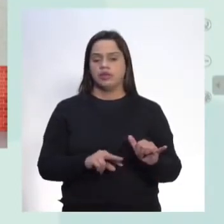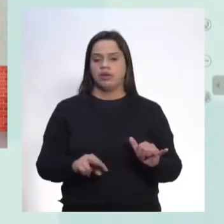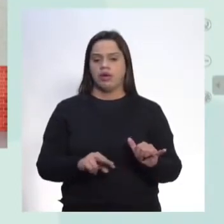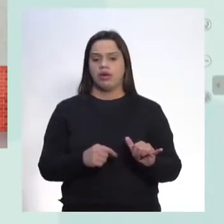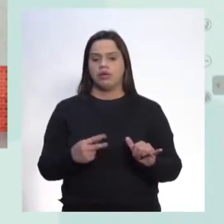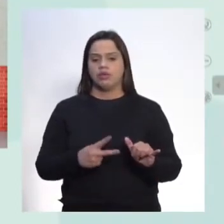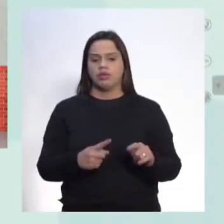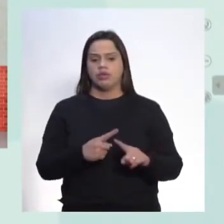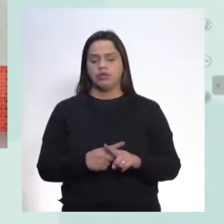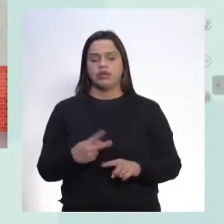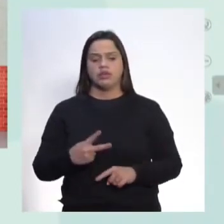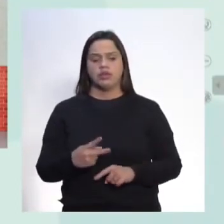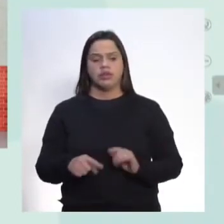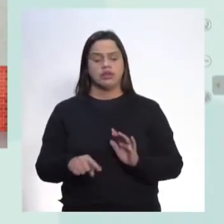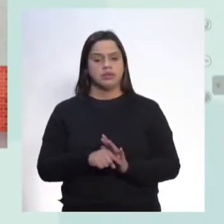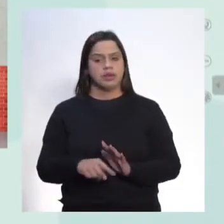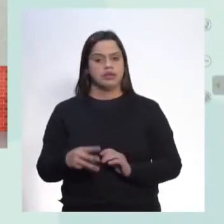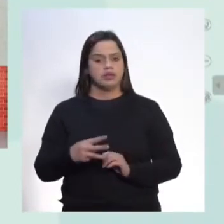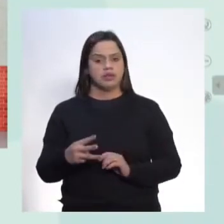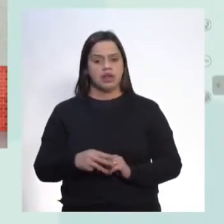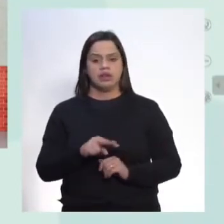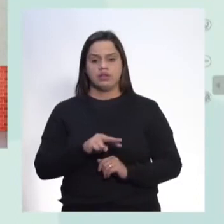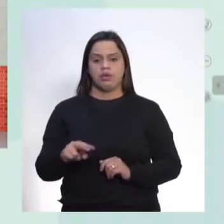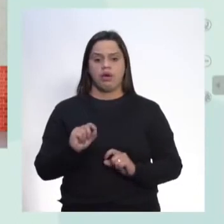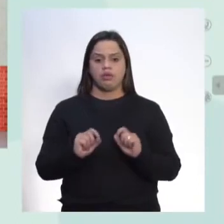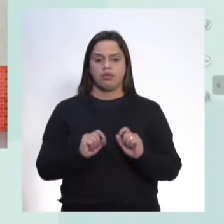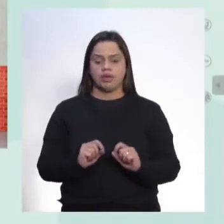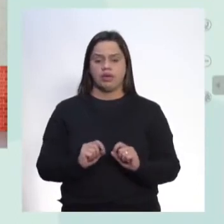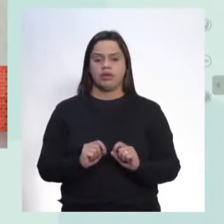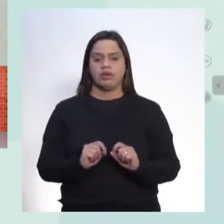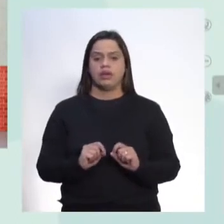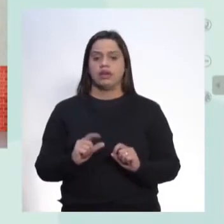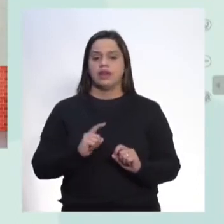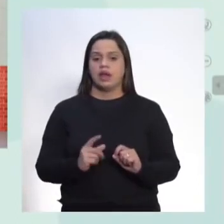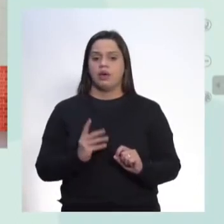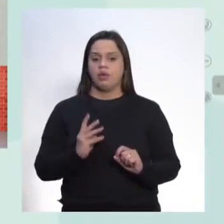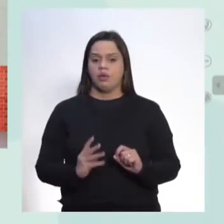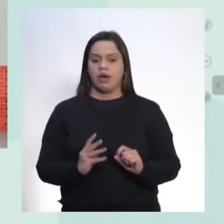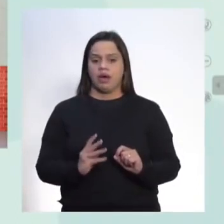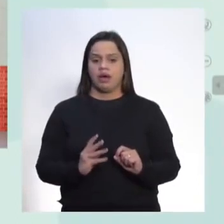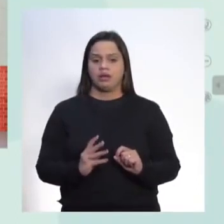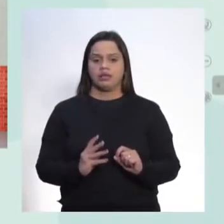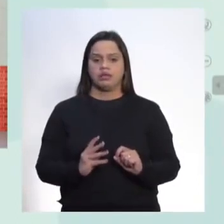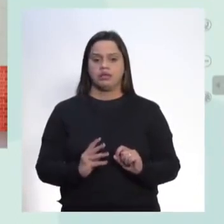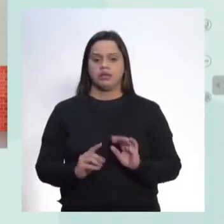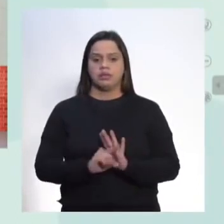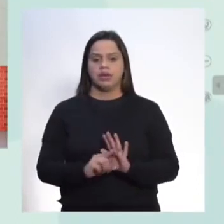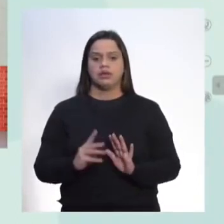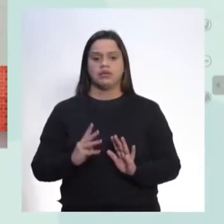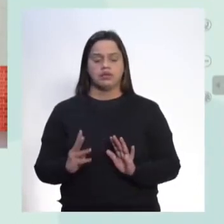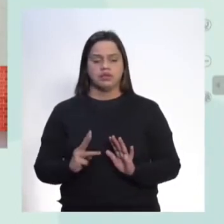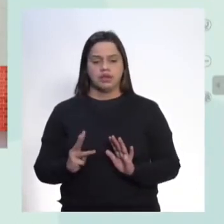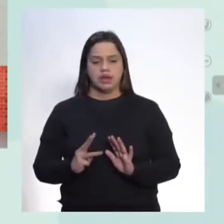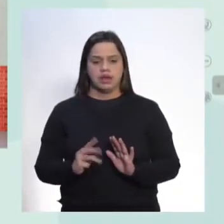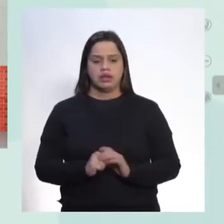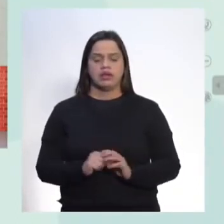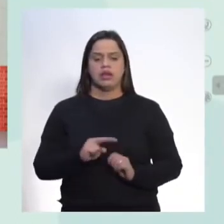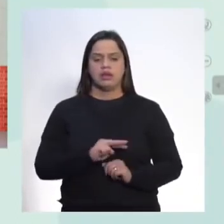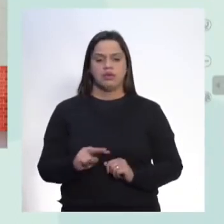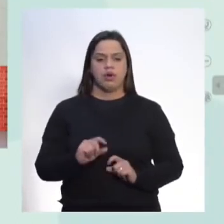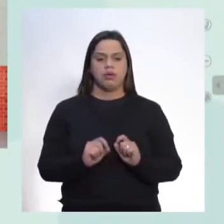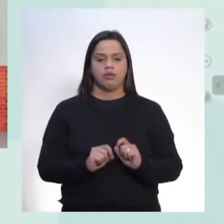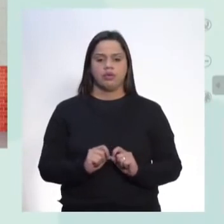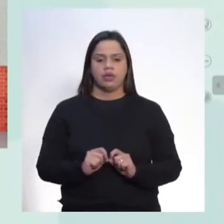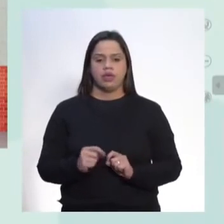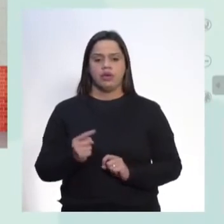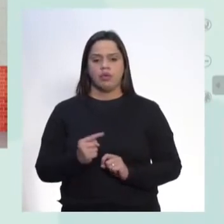2 vezes 2 menos 3. Portanto, teremos aí 4 e 4 menos 3. Teremos aí igual